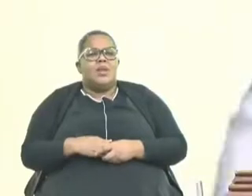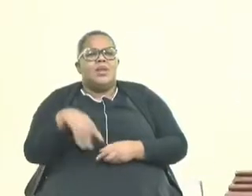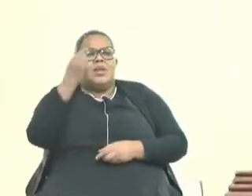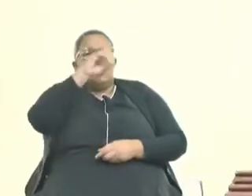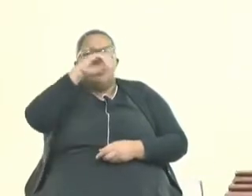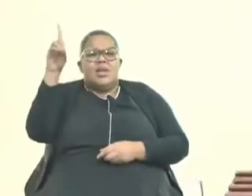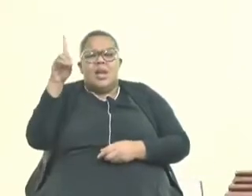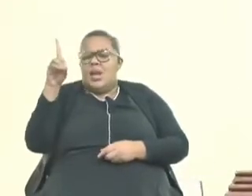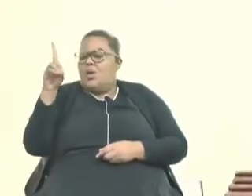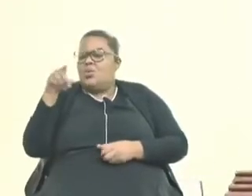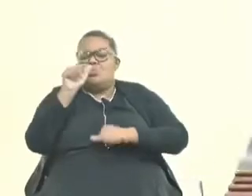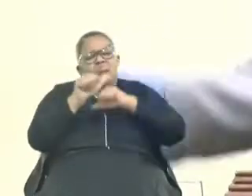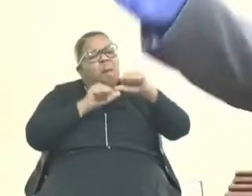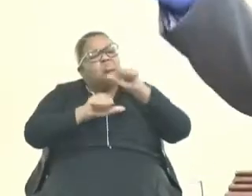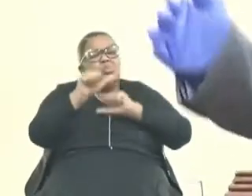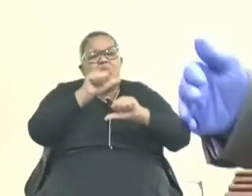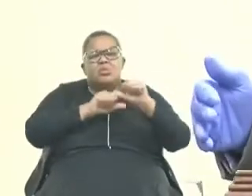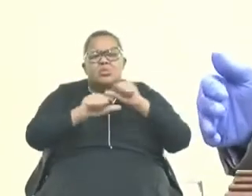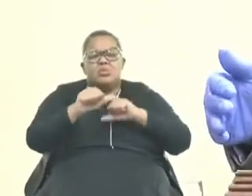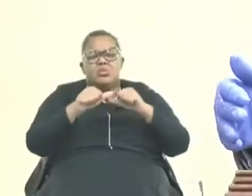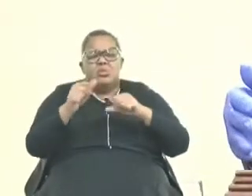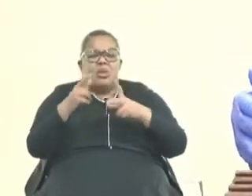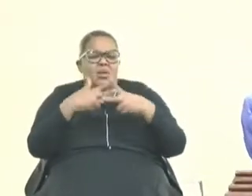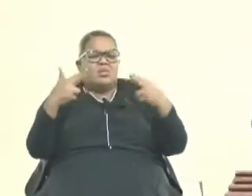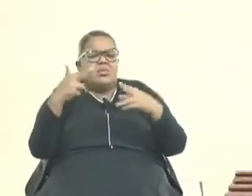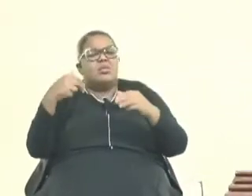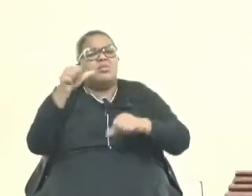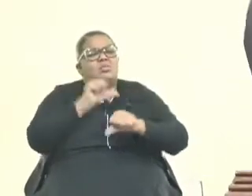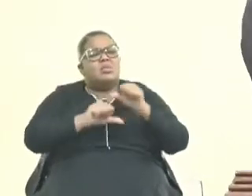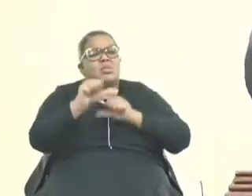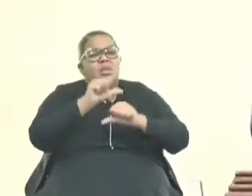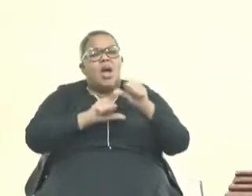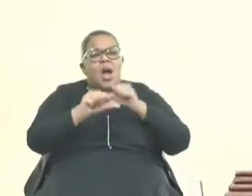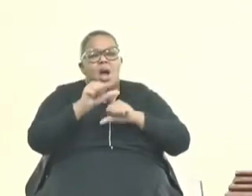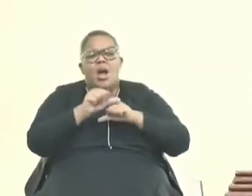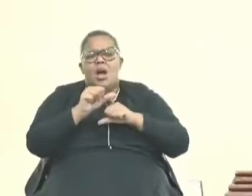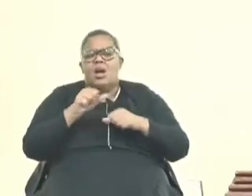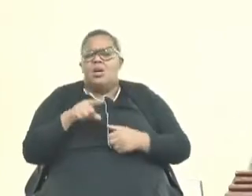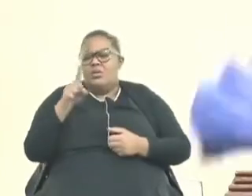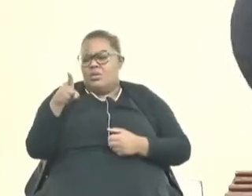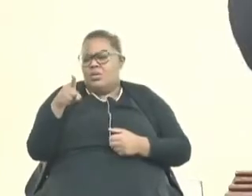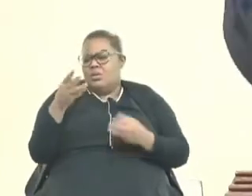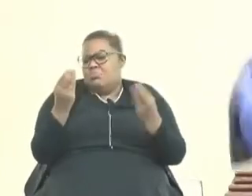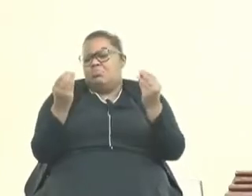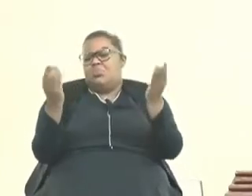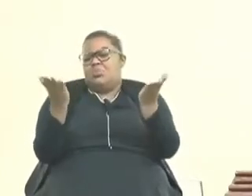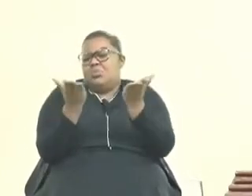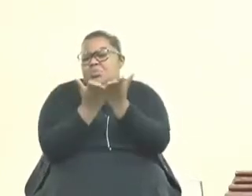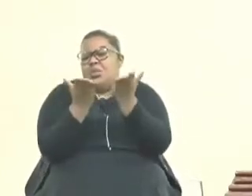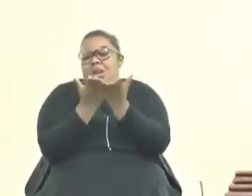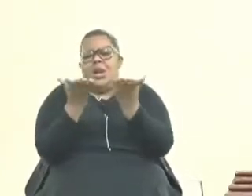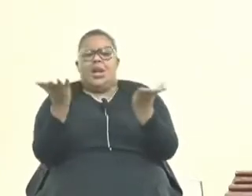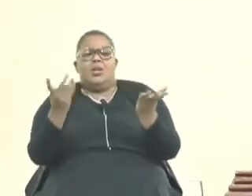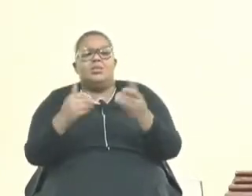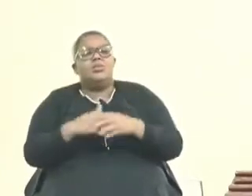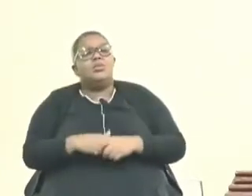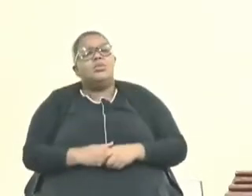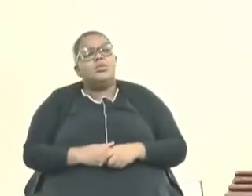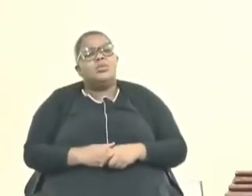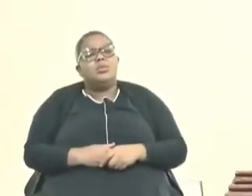isso as coisas mudaram o fulano de tal é religioso isso é religiosidade